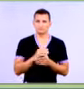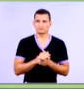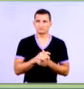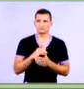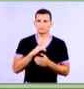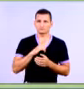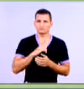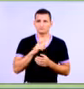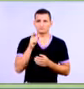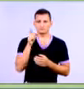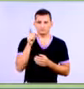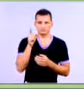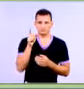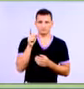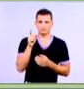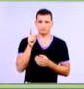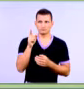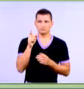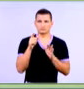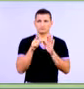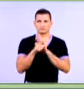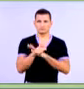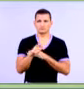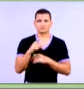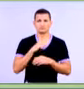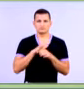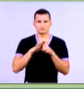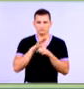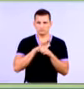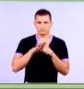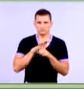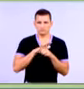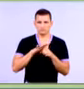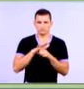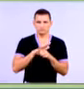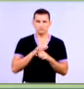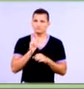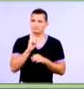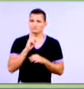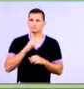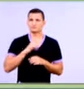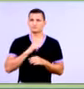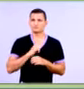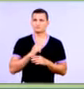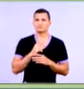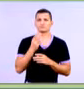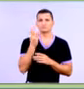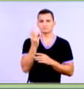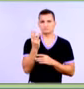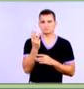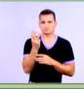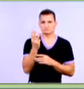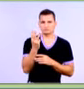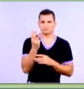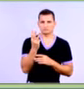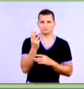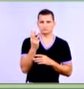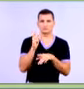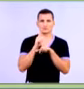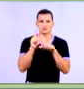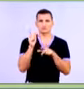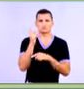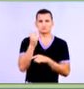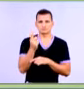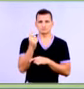essa situação aqui e pergunto, ela está cheia? Não, olha, eu ainda tenho mais quantas posições aqui? Tenho mais 3